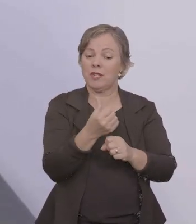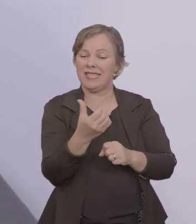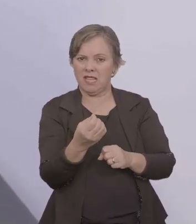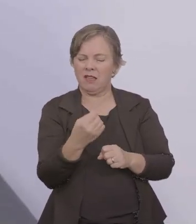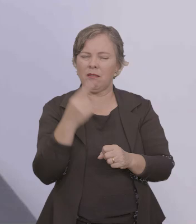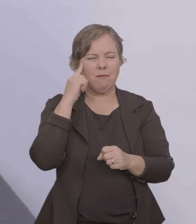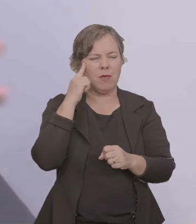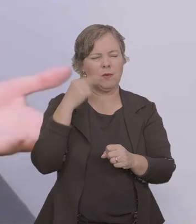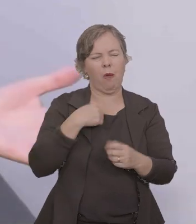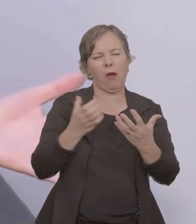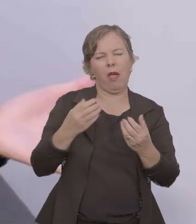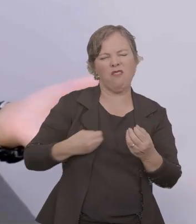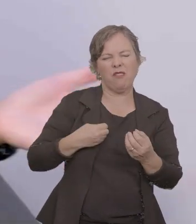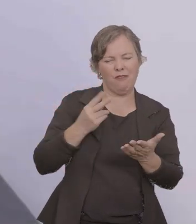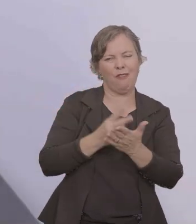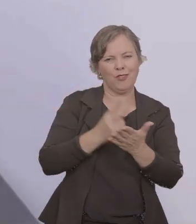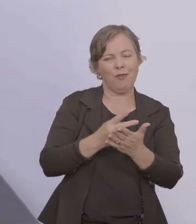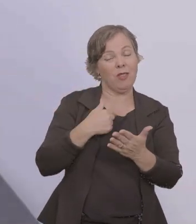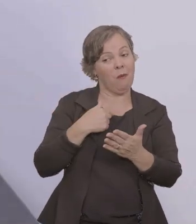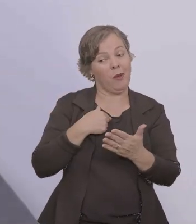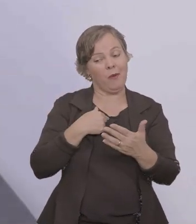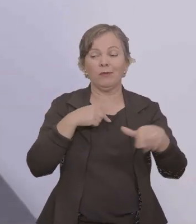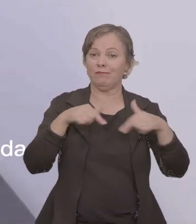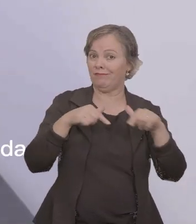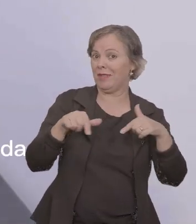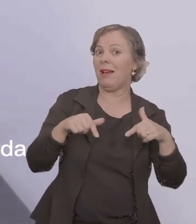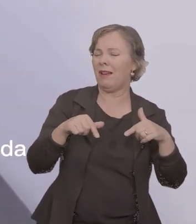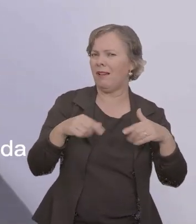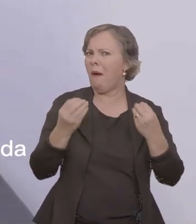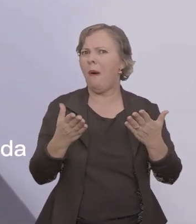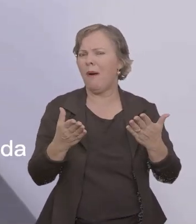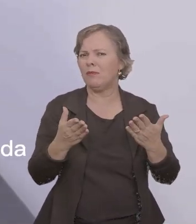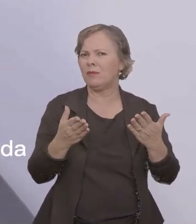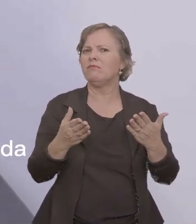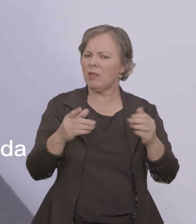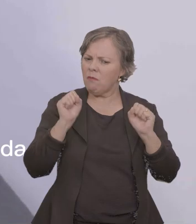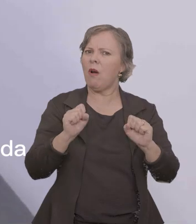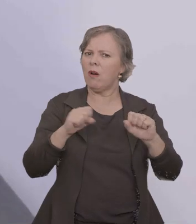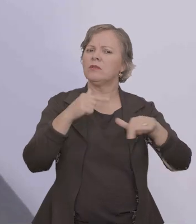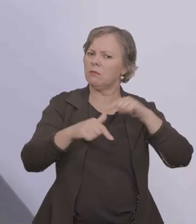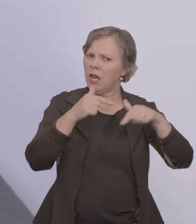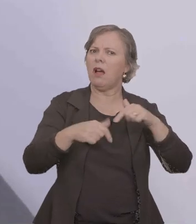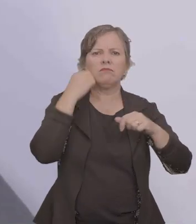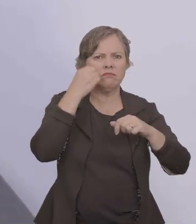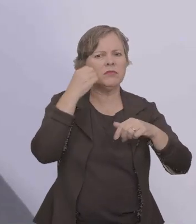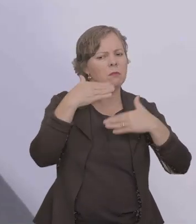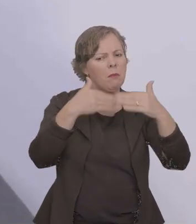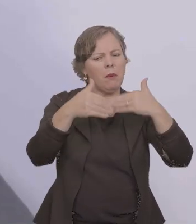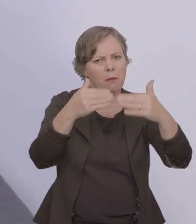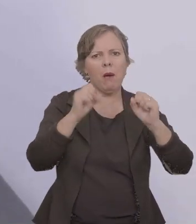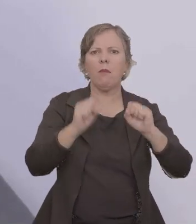vivo, né? Até lá, provavelmente eu vou ser essa força de trabalho. Poxa, eu sei que eu tenho muita lenha para queimar ainda. Né? Eu sei que eu